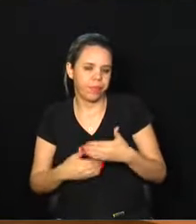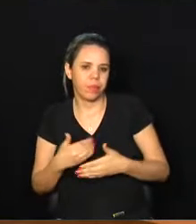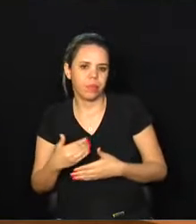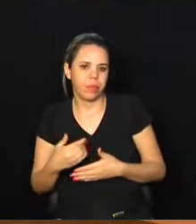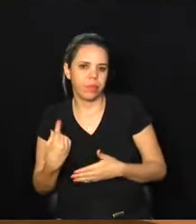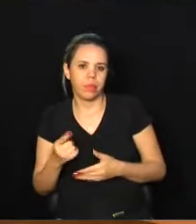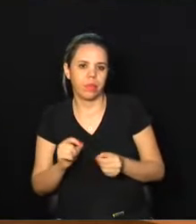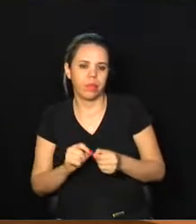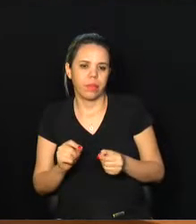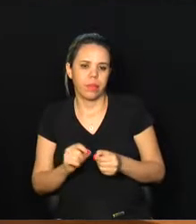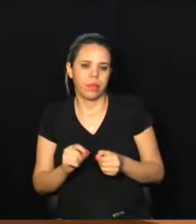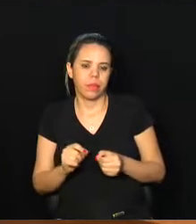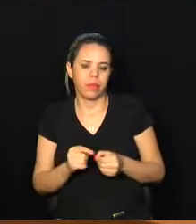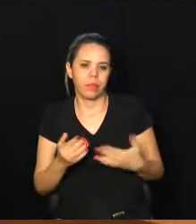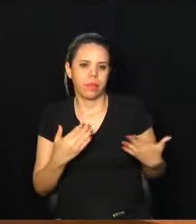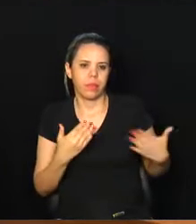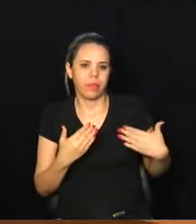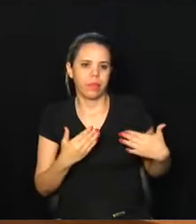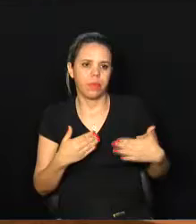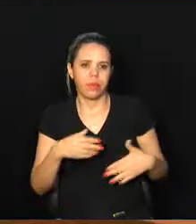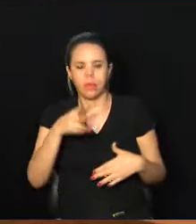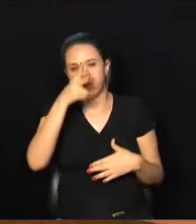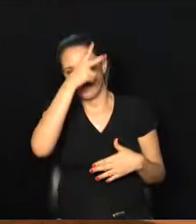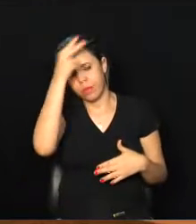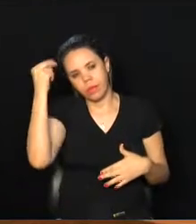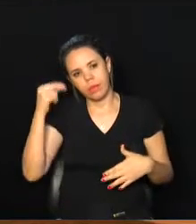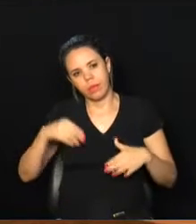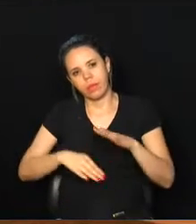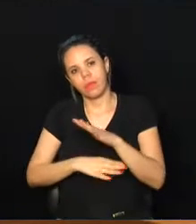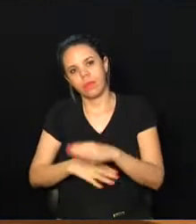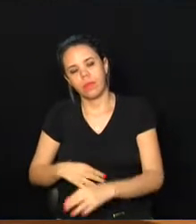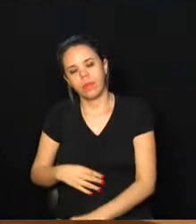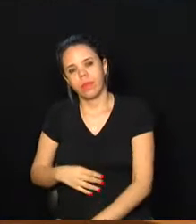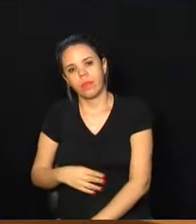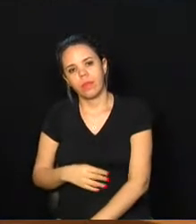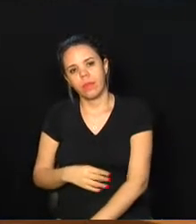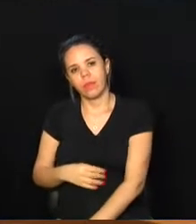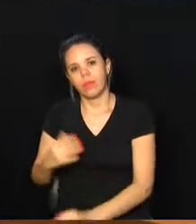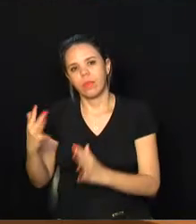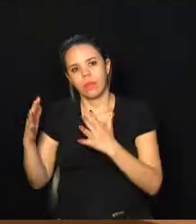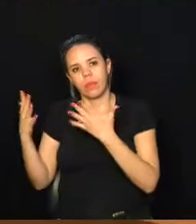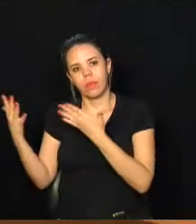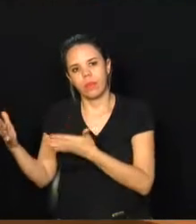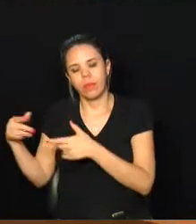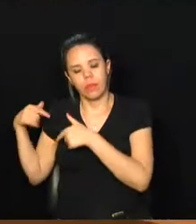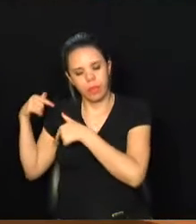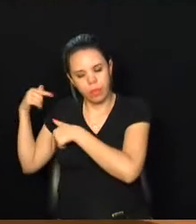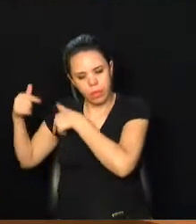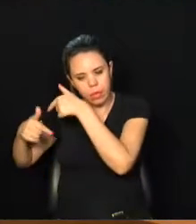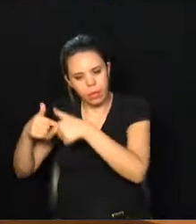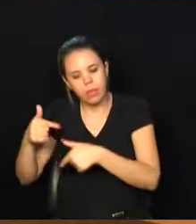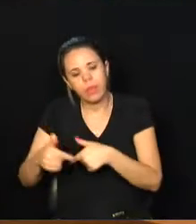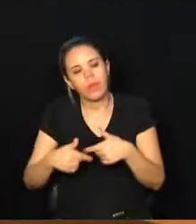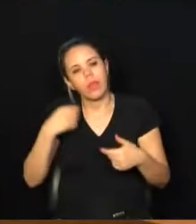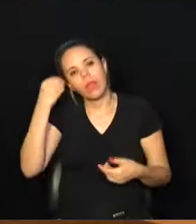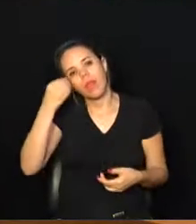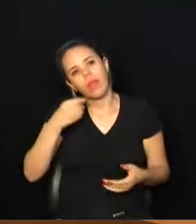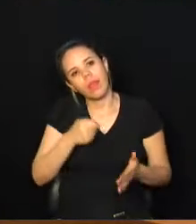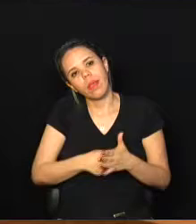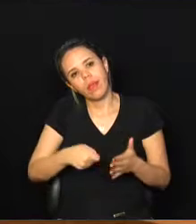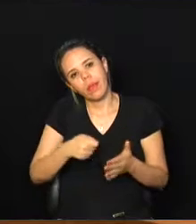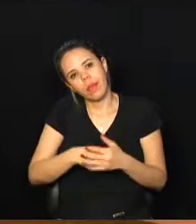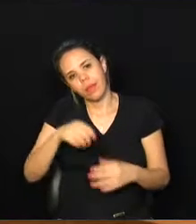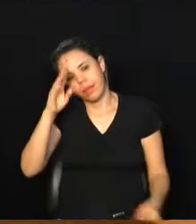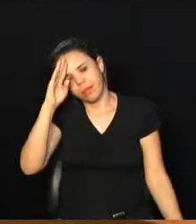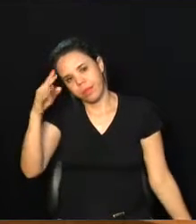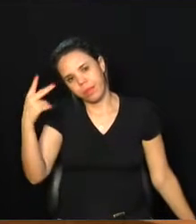estamos fazendo aí nos debates com o Executivo, com o Legislativo, e parabéns aí por toda a sua trajetória de luta e